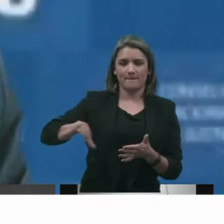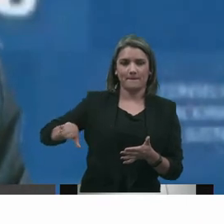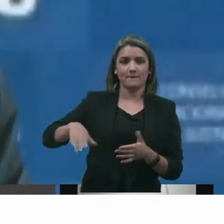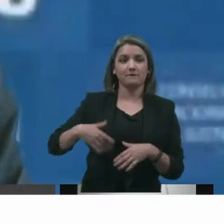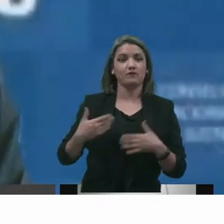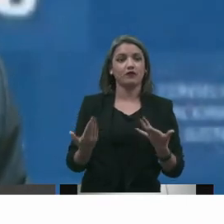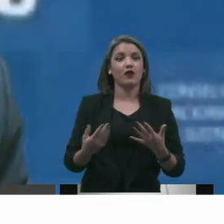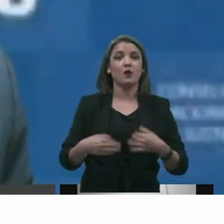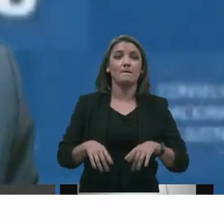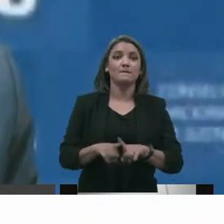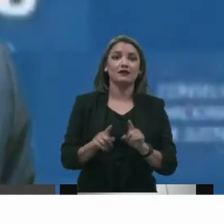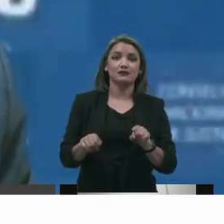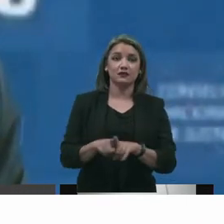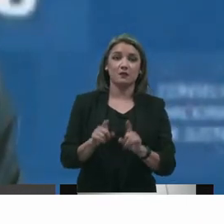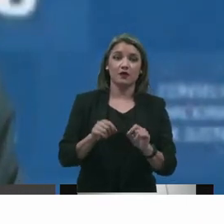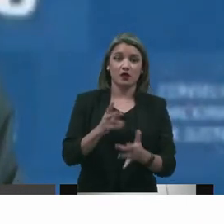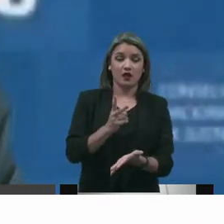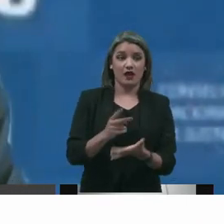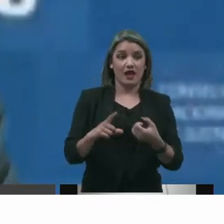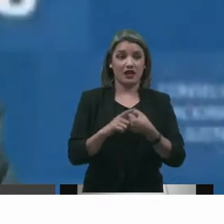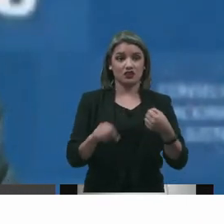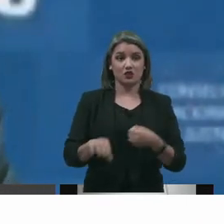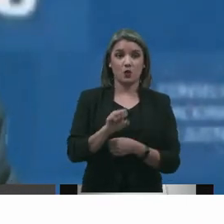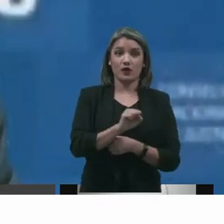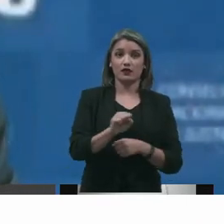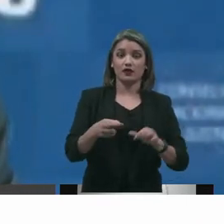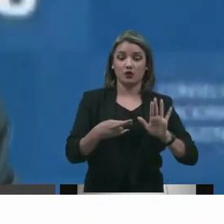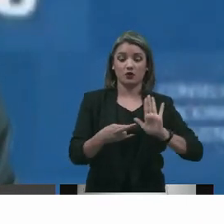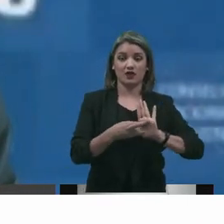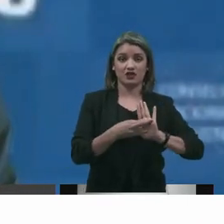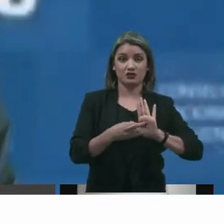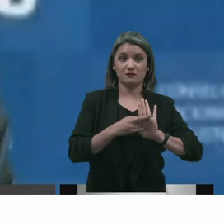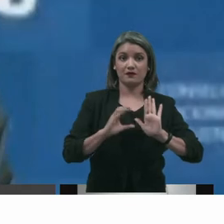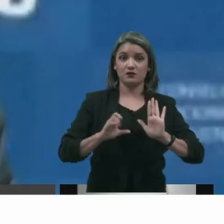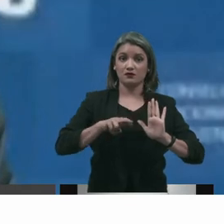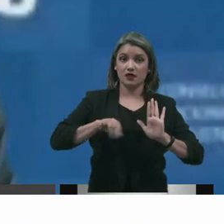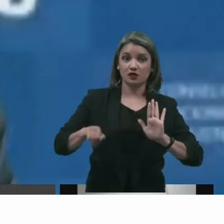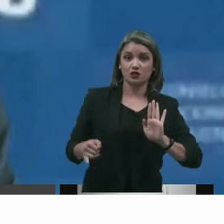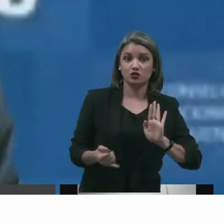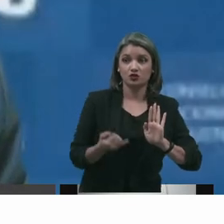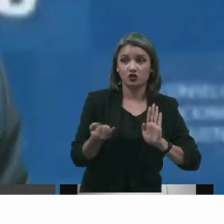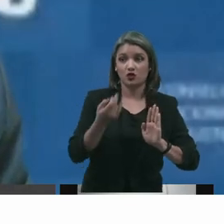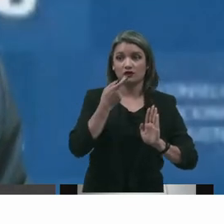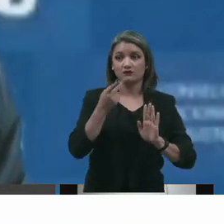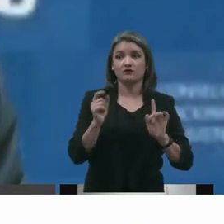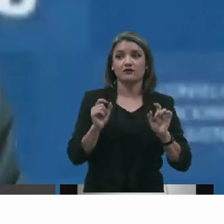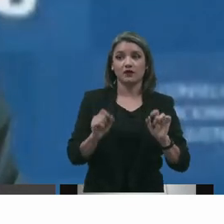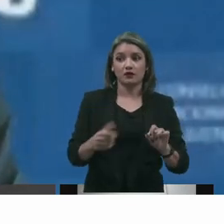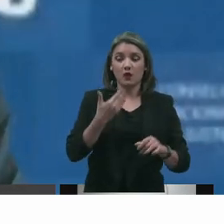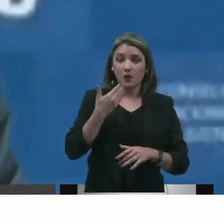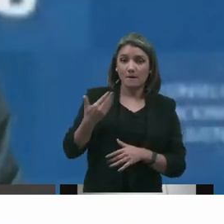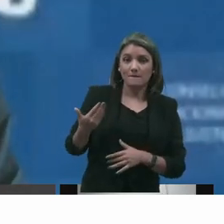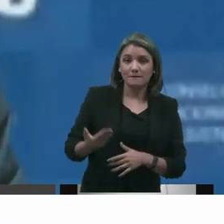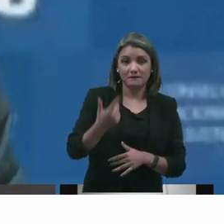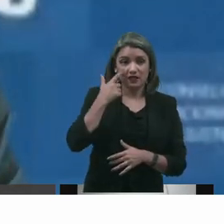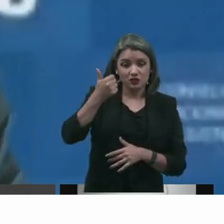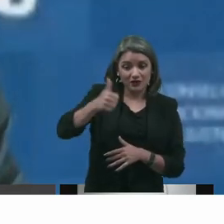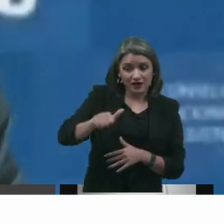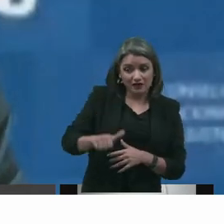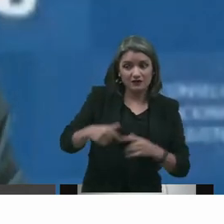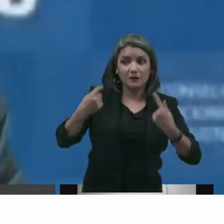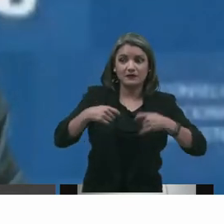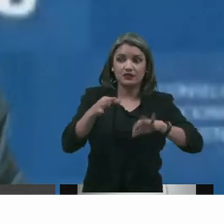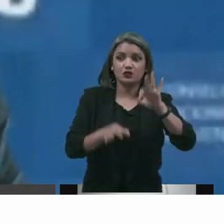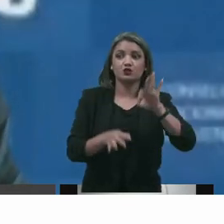Por outro lado, apesar de o artigo 88 do regimento interno do CNJ conduzir para o raciocínio de que o pedido de revisão deve ser